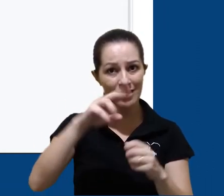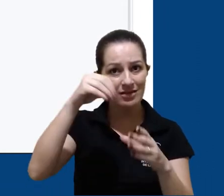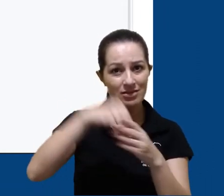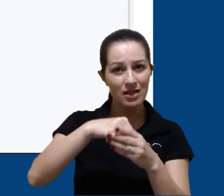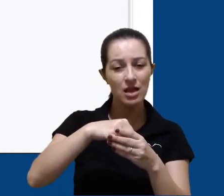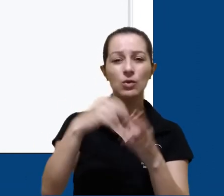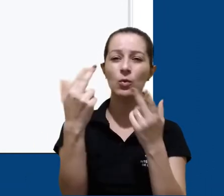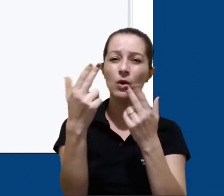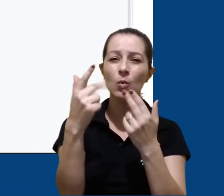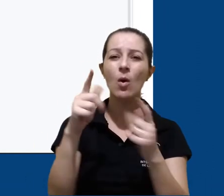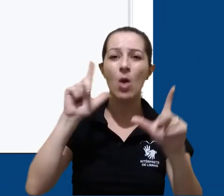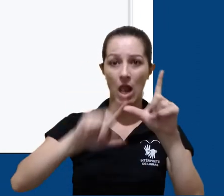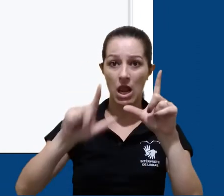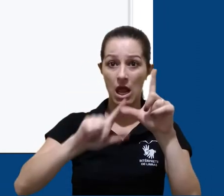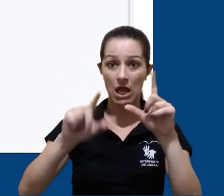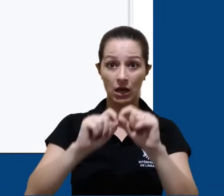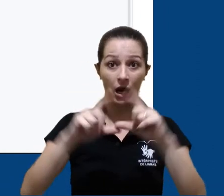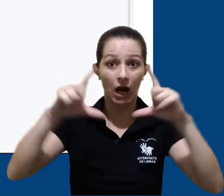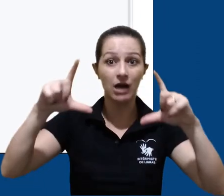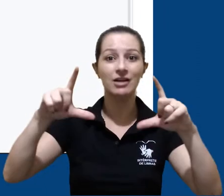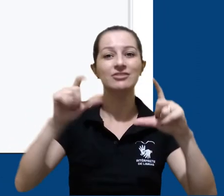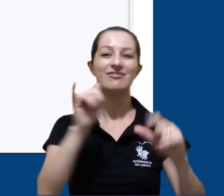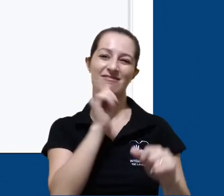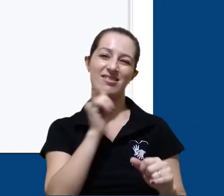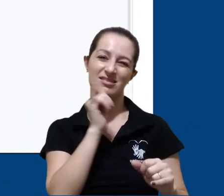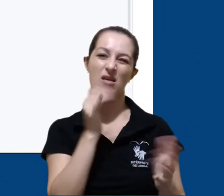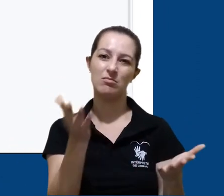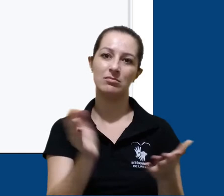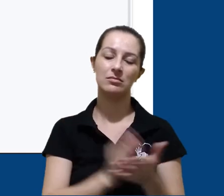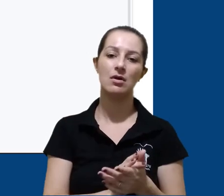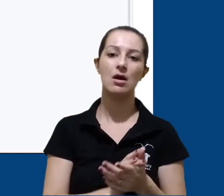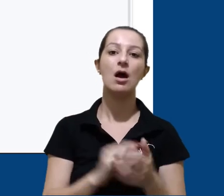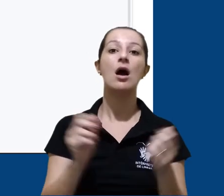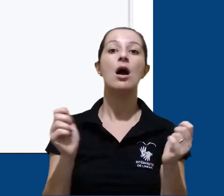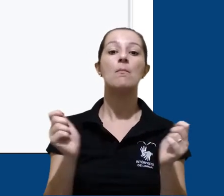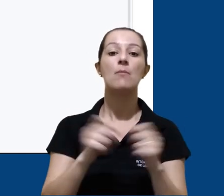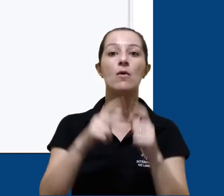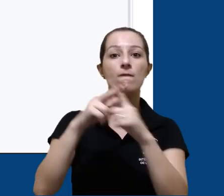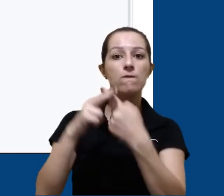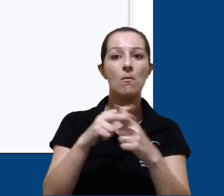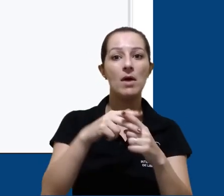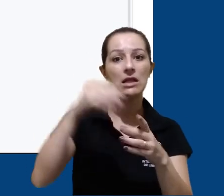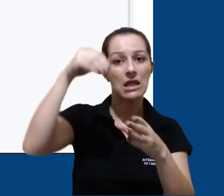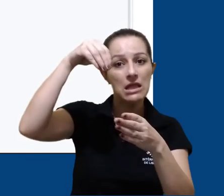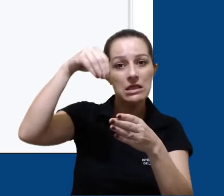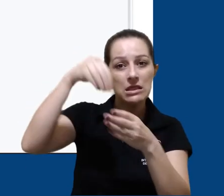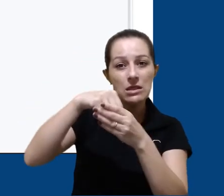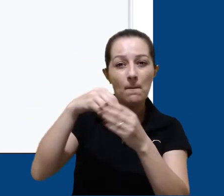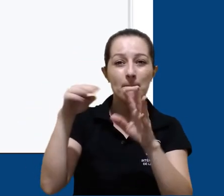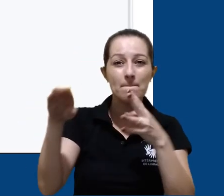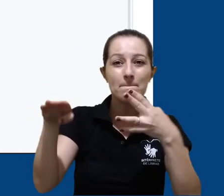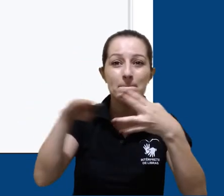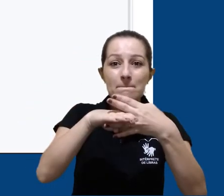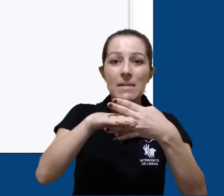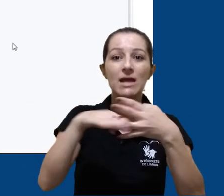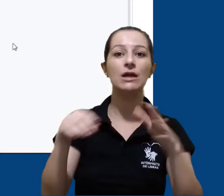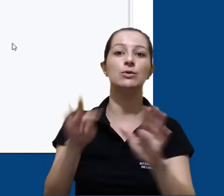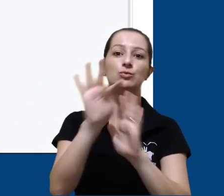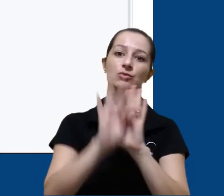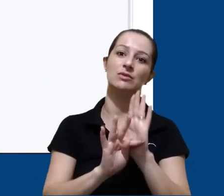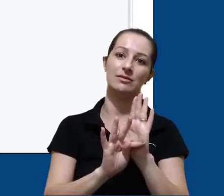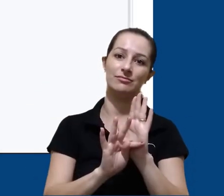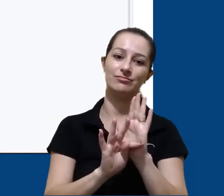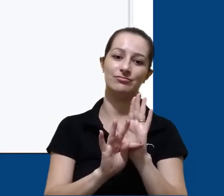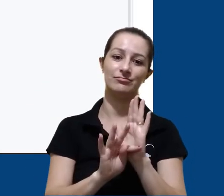parte do texto como se fosse uma letra uma letra bem grande podemos formatar ele para ficar no meio do texto